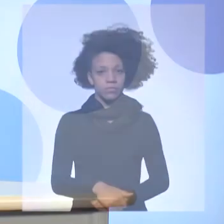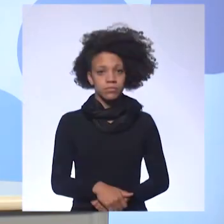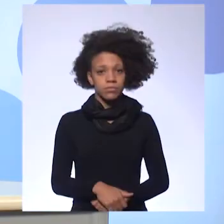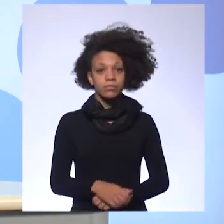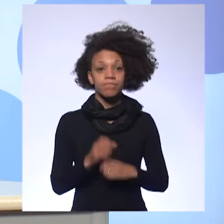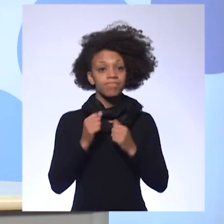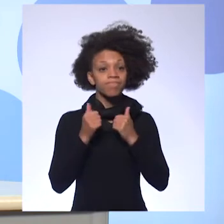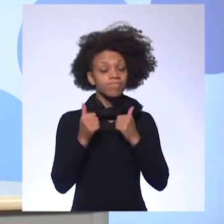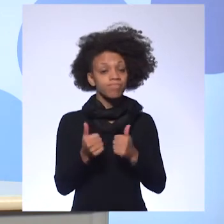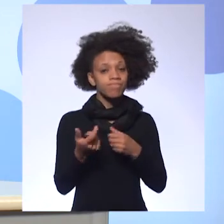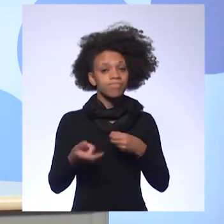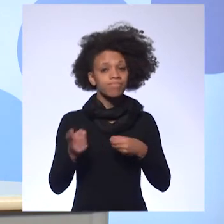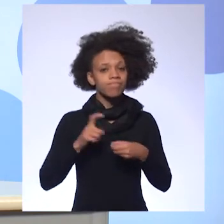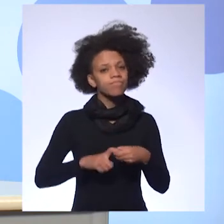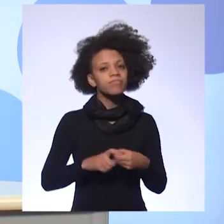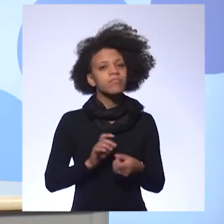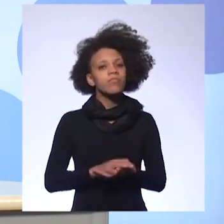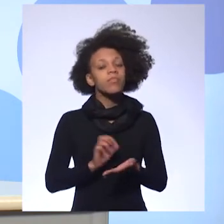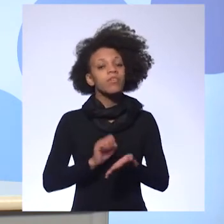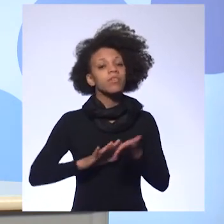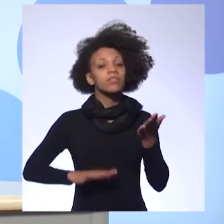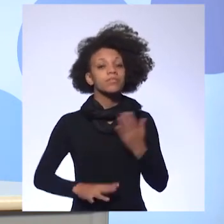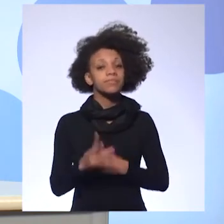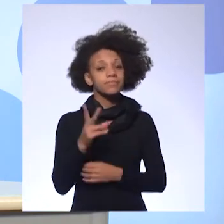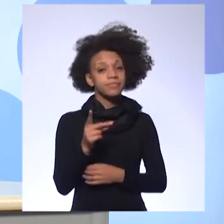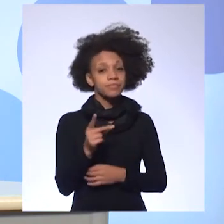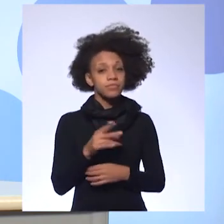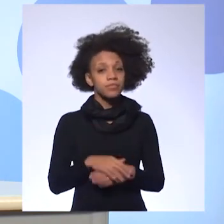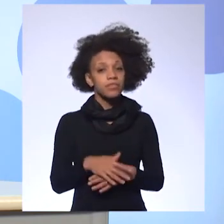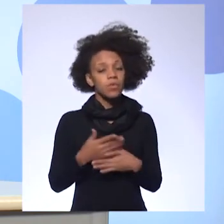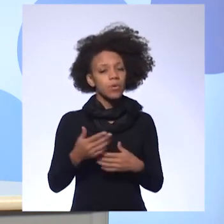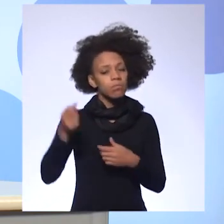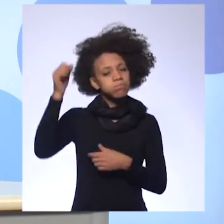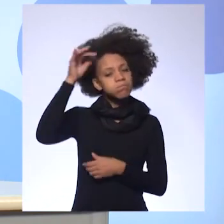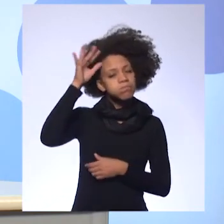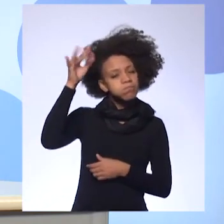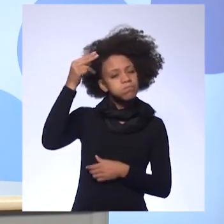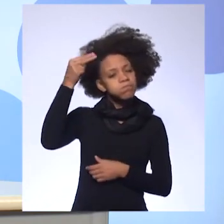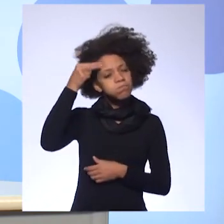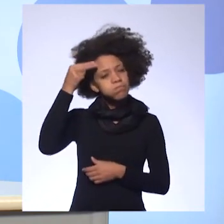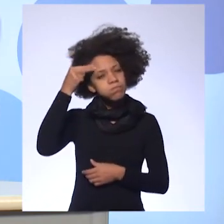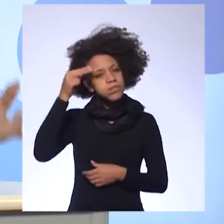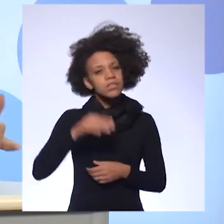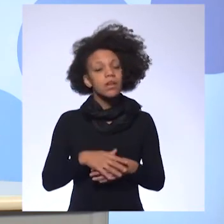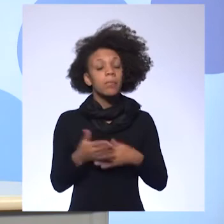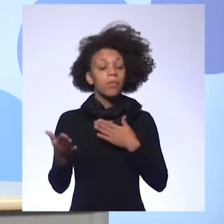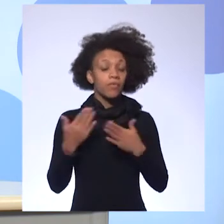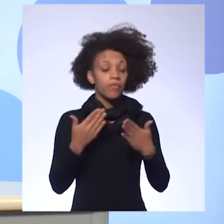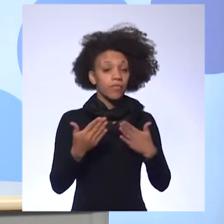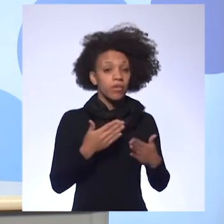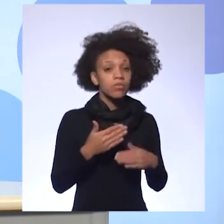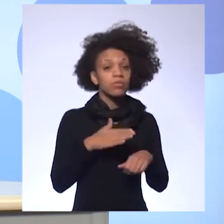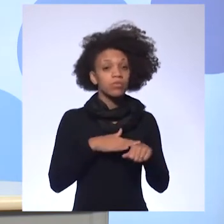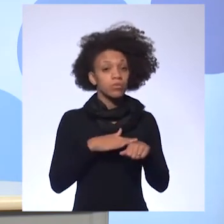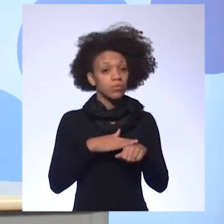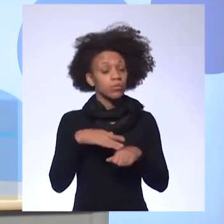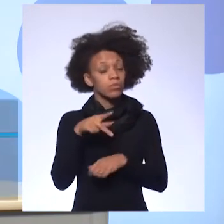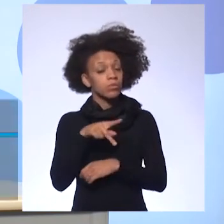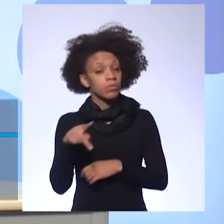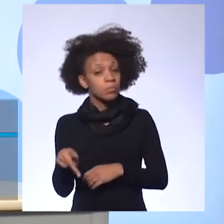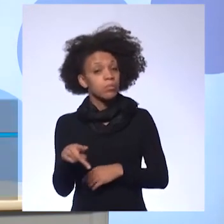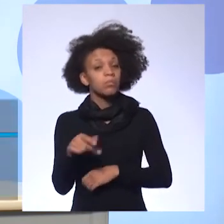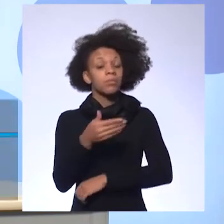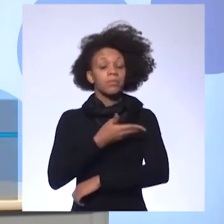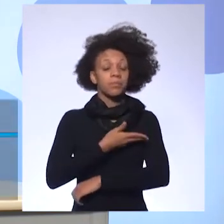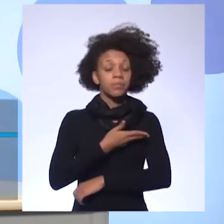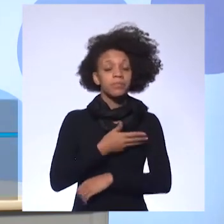Muito bem, estamos de volta. Essa atividade 2 fica aí como uma reflexão para que vocês conversem com os colegas, com os professores, né?